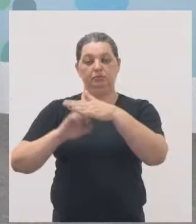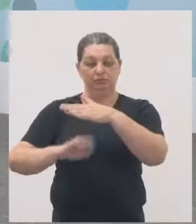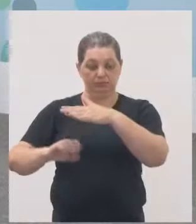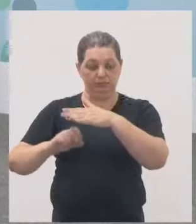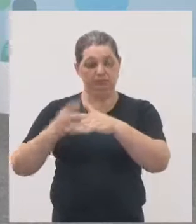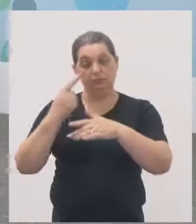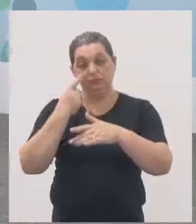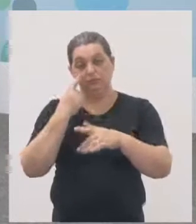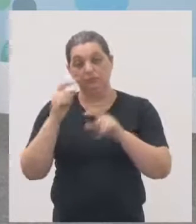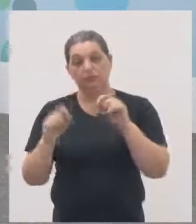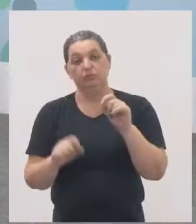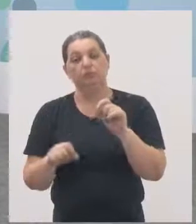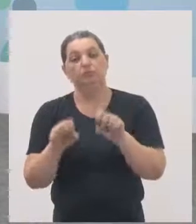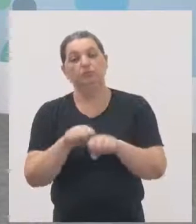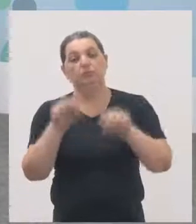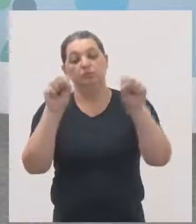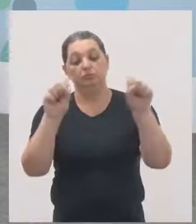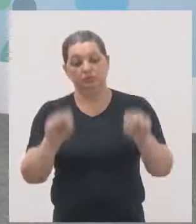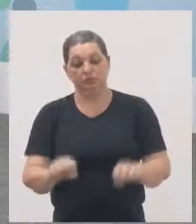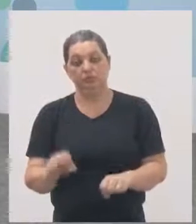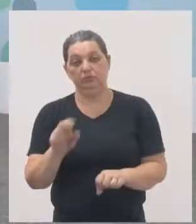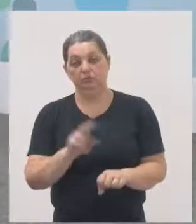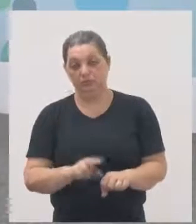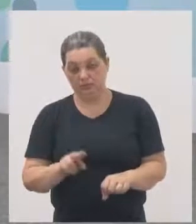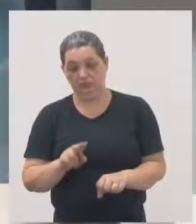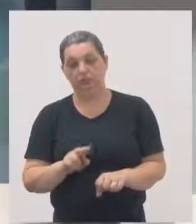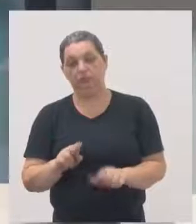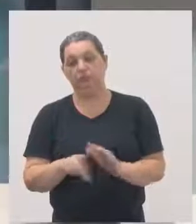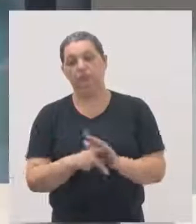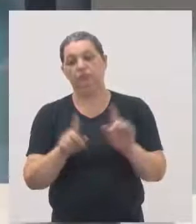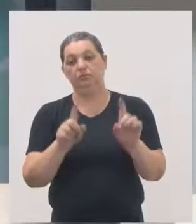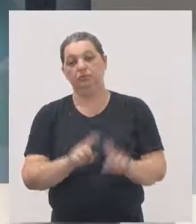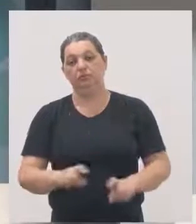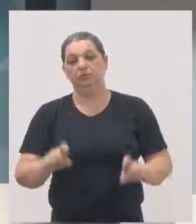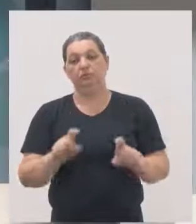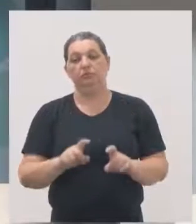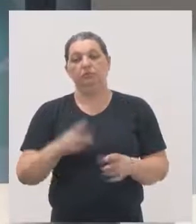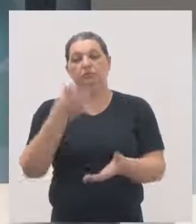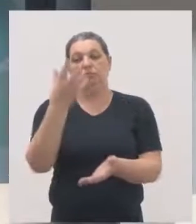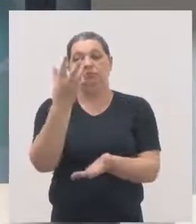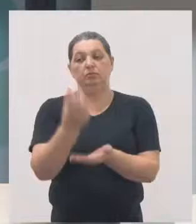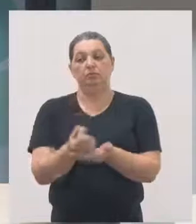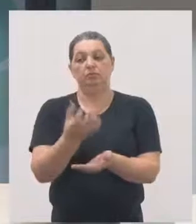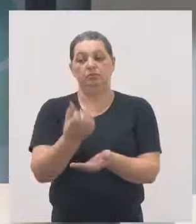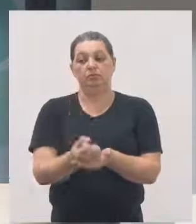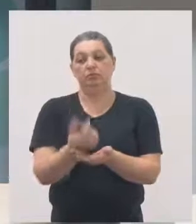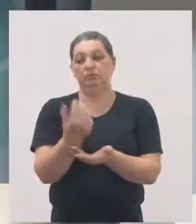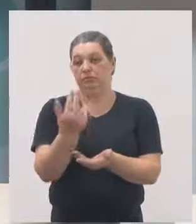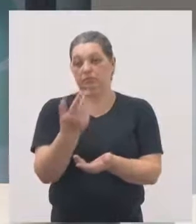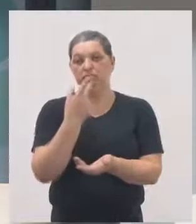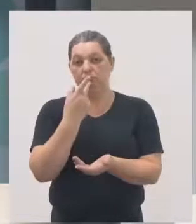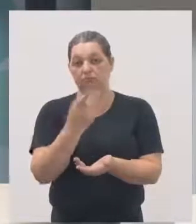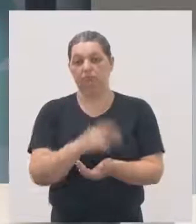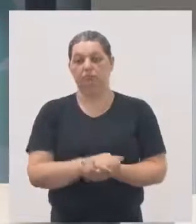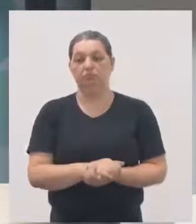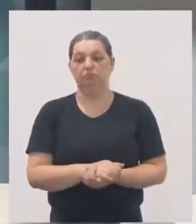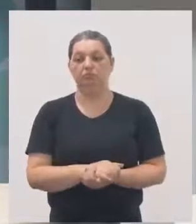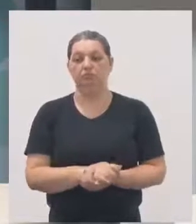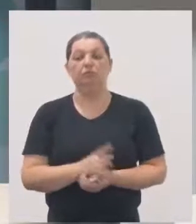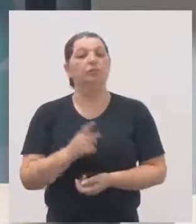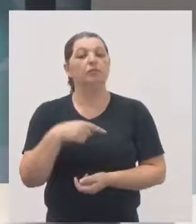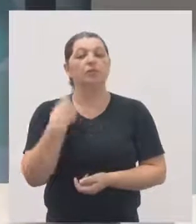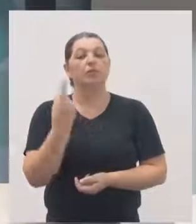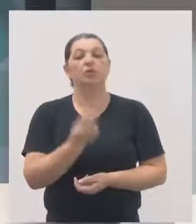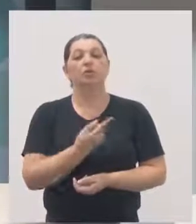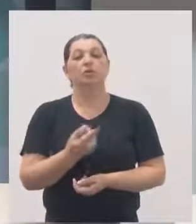qual que é o seu sistema operacional, né, da sua máquina e faz o download. E é como a Ana Paula disse, pessoal, a gente vem aqui